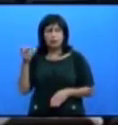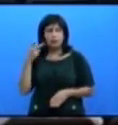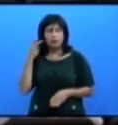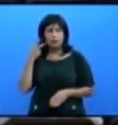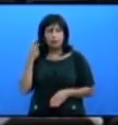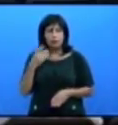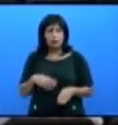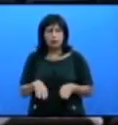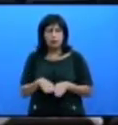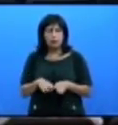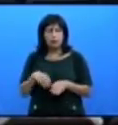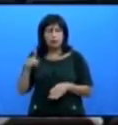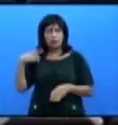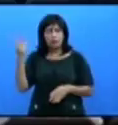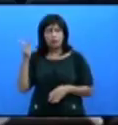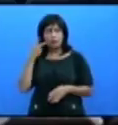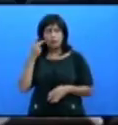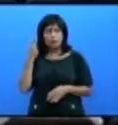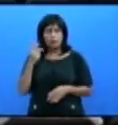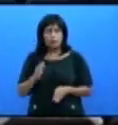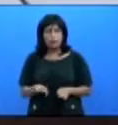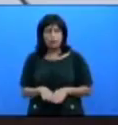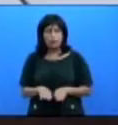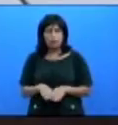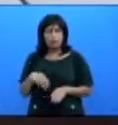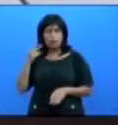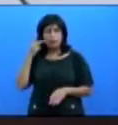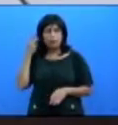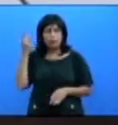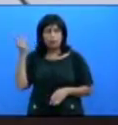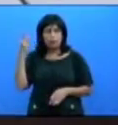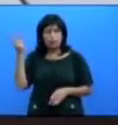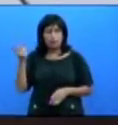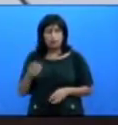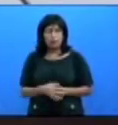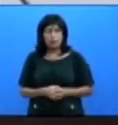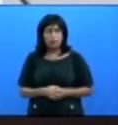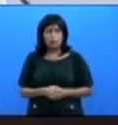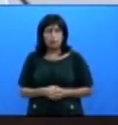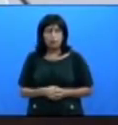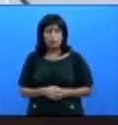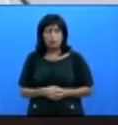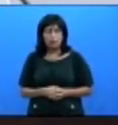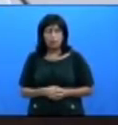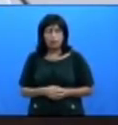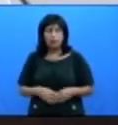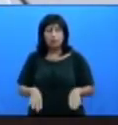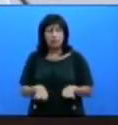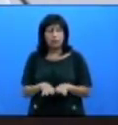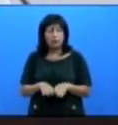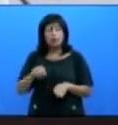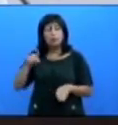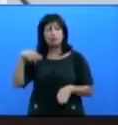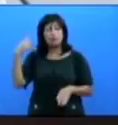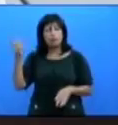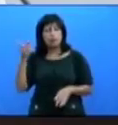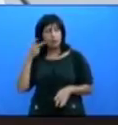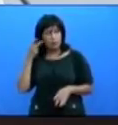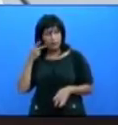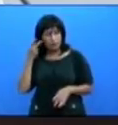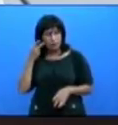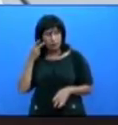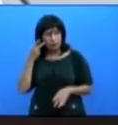vereadora Durvalina Garcia, o vereador Dr. Nava, o vereador Rivael Papinha, a vereadora Tiesa, o vereador Cido Saraiva,